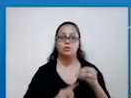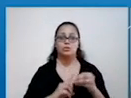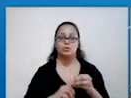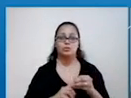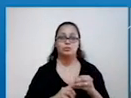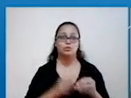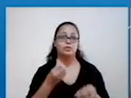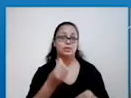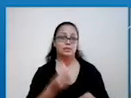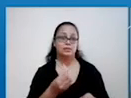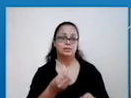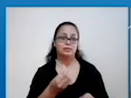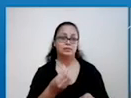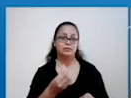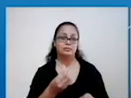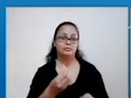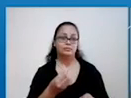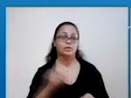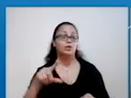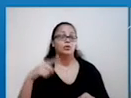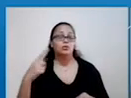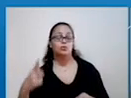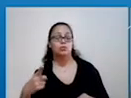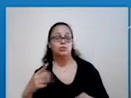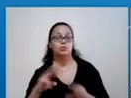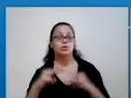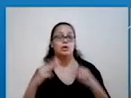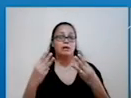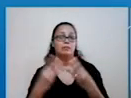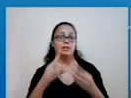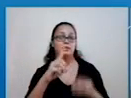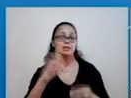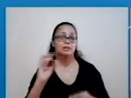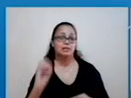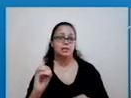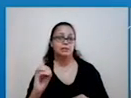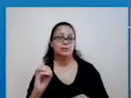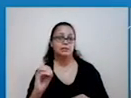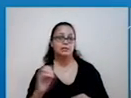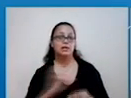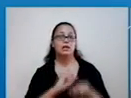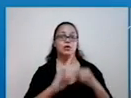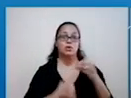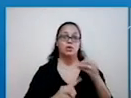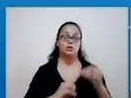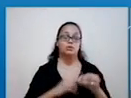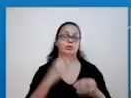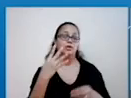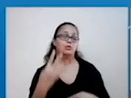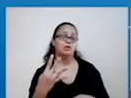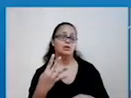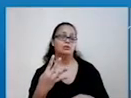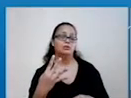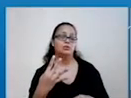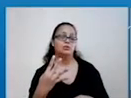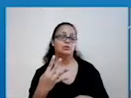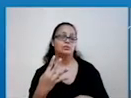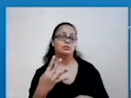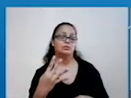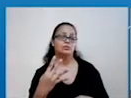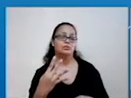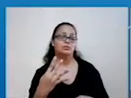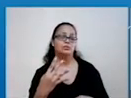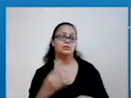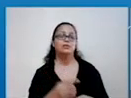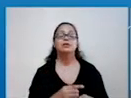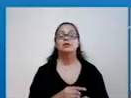No átomo de berílio, nós temos o número de massa 10 e o número atômico 4. Então, seria o número de massa menos o